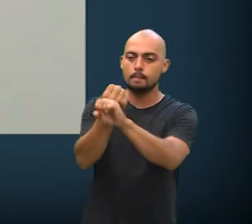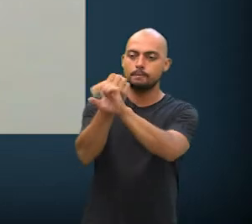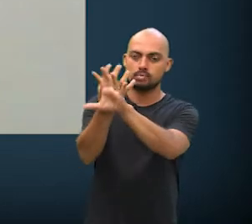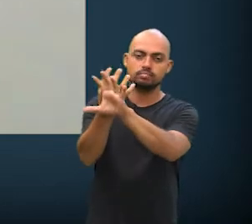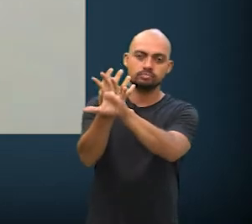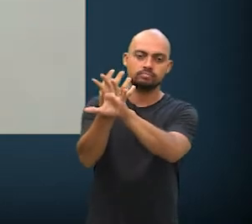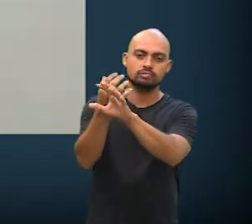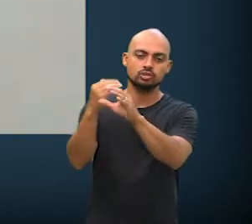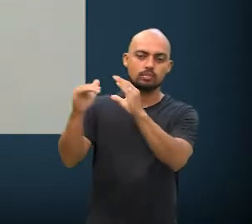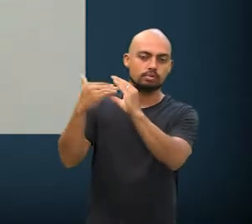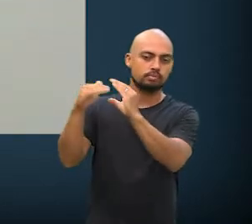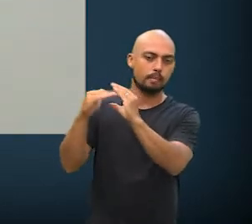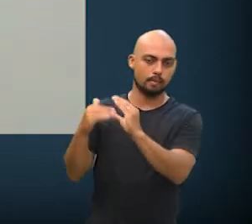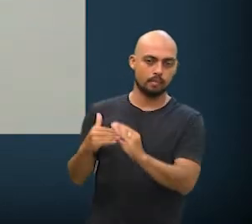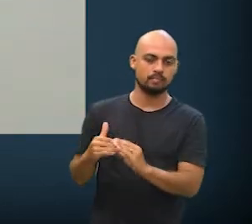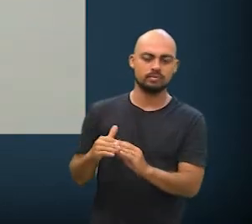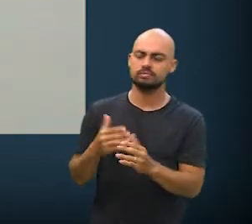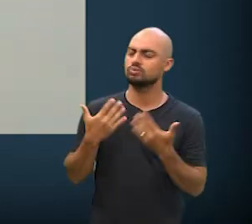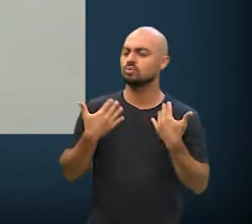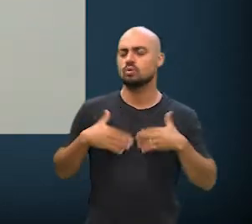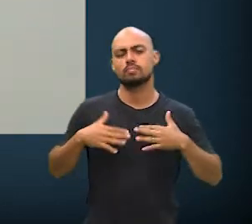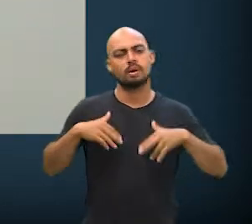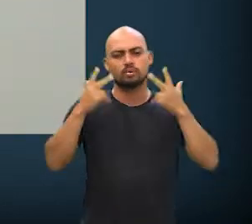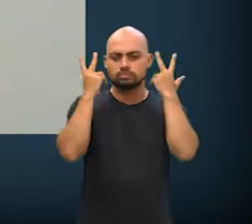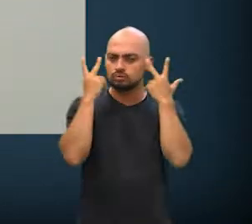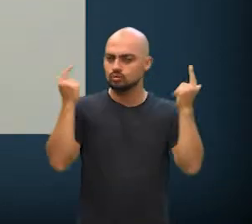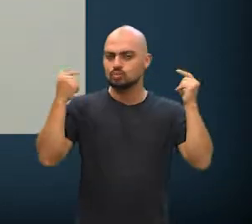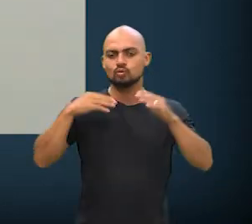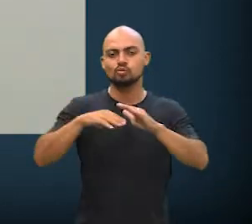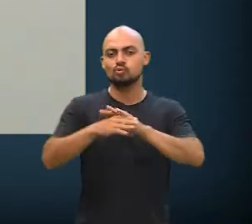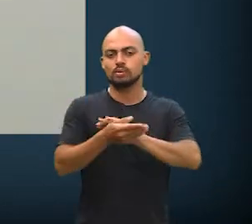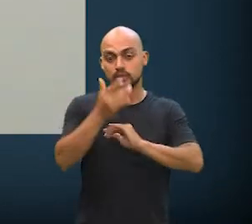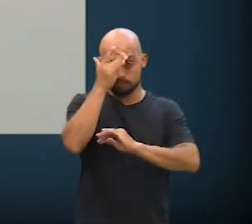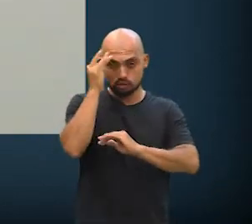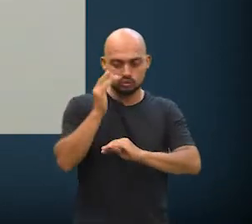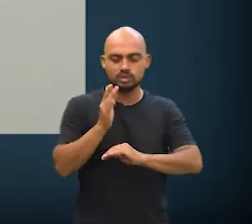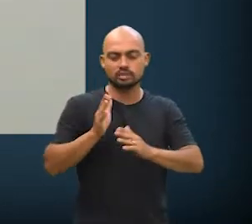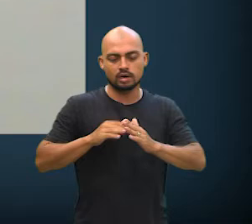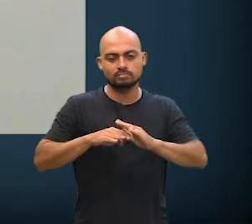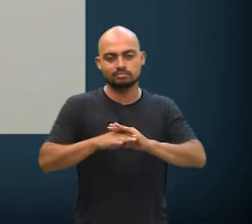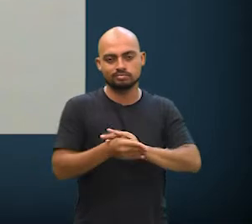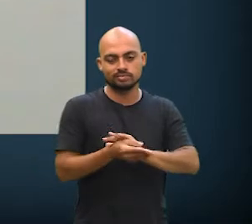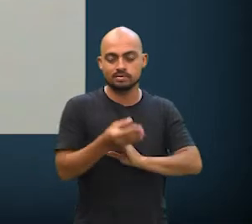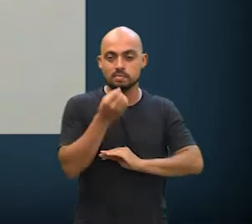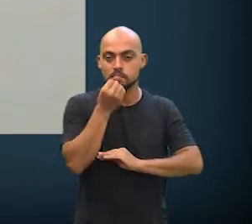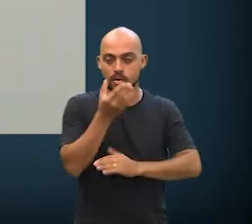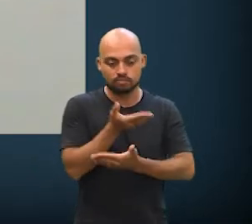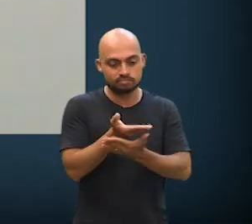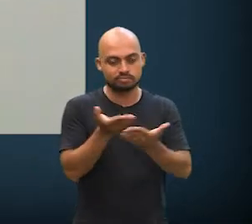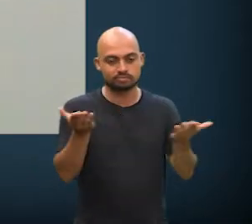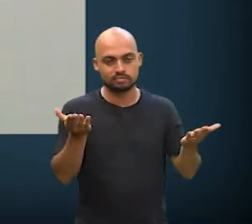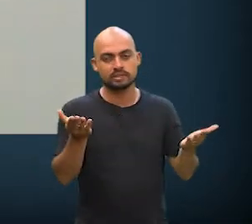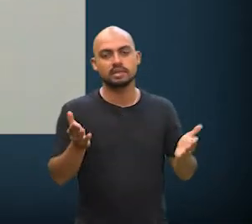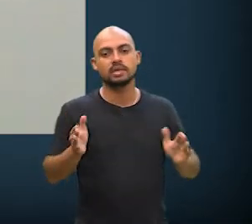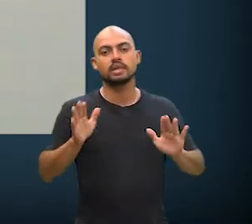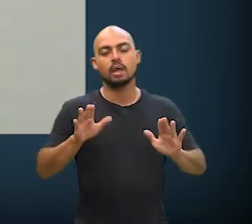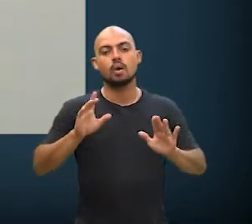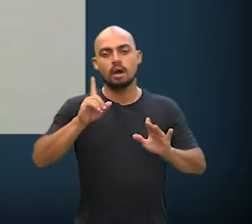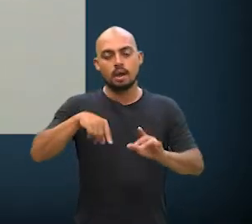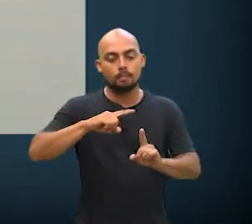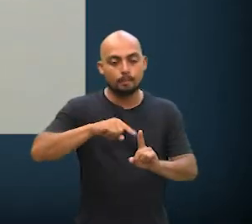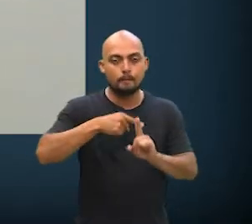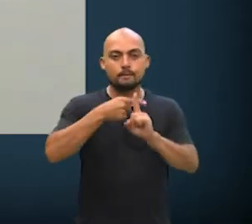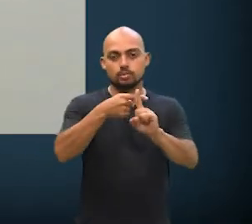bem tranquilo. Então a gente tem a equipe também muito bem alinhada, a gente tem pessoas muito boas junto com a gente, isso traz um ponto muito